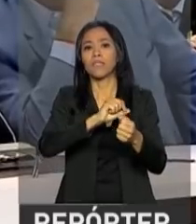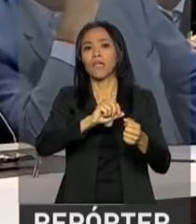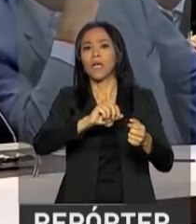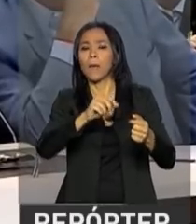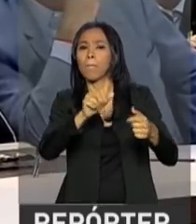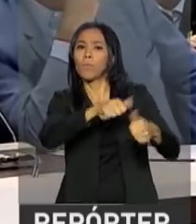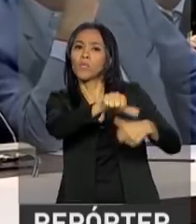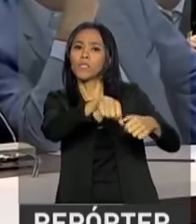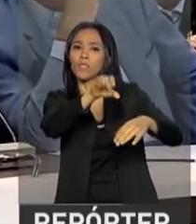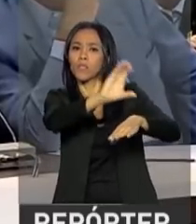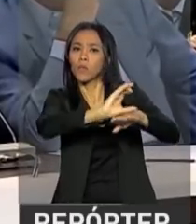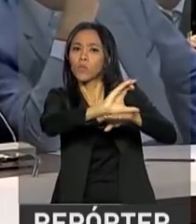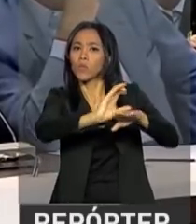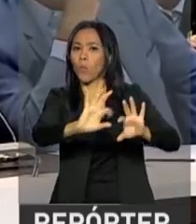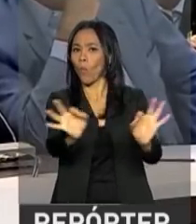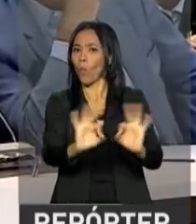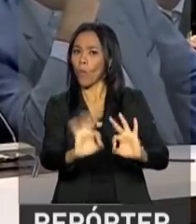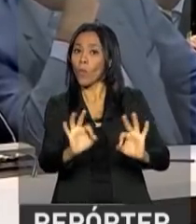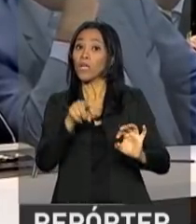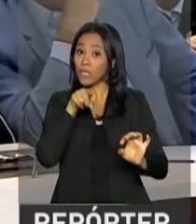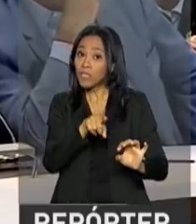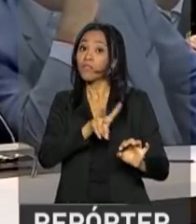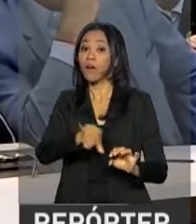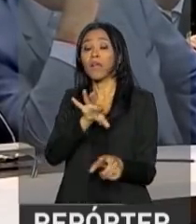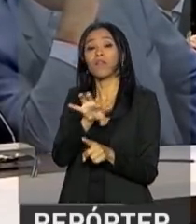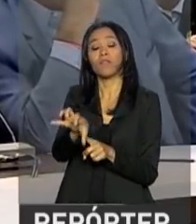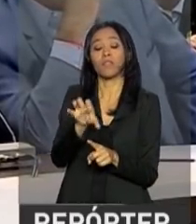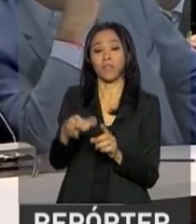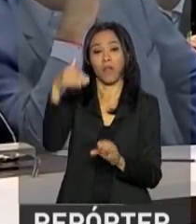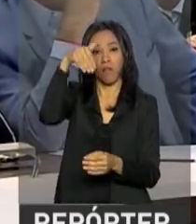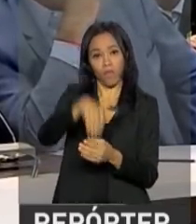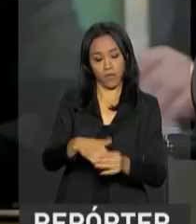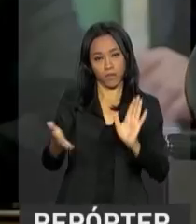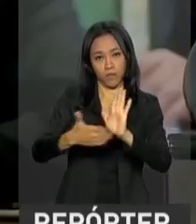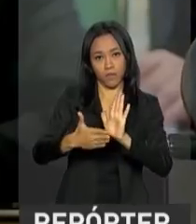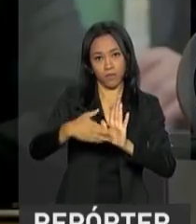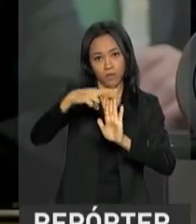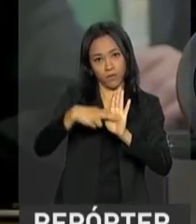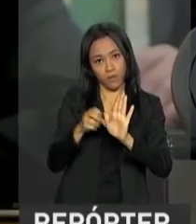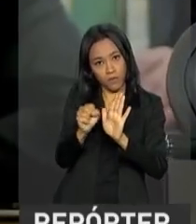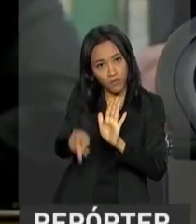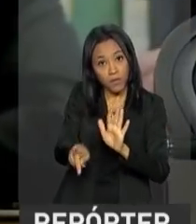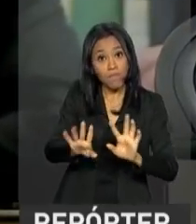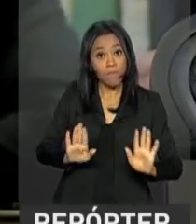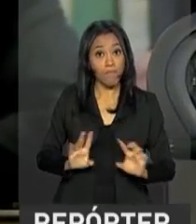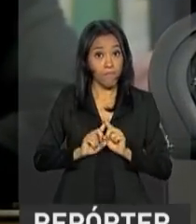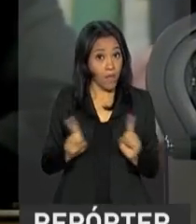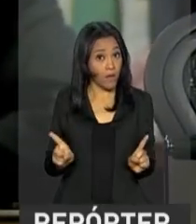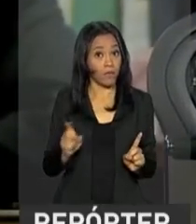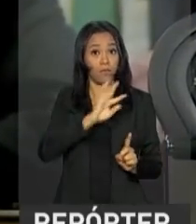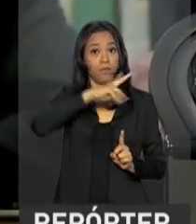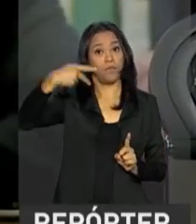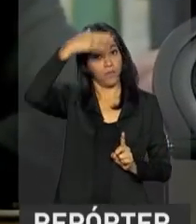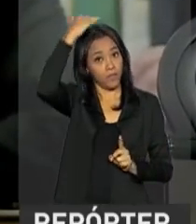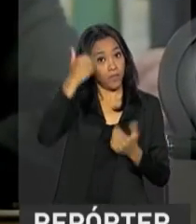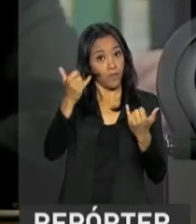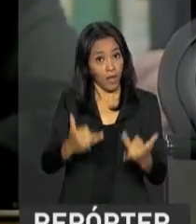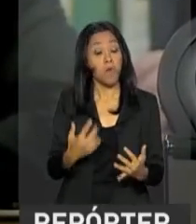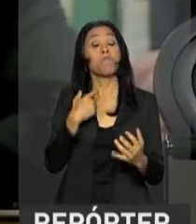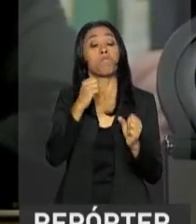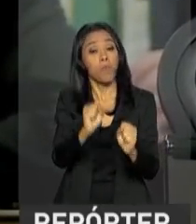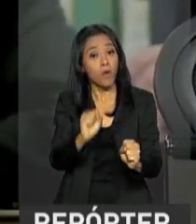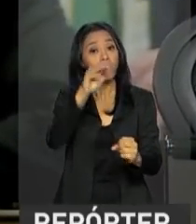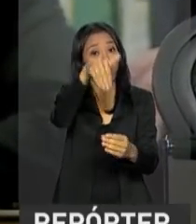o que afetaria a votação do projeto da reforma da previdência mas o presidente disse que o projeto poderá ser votado